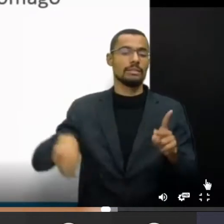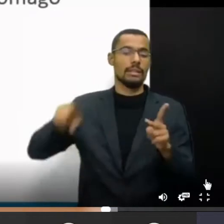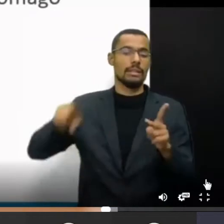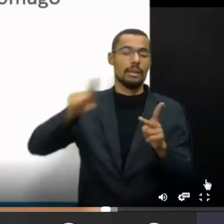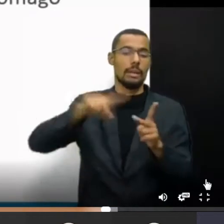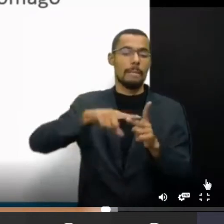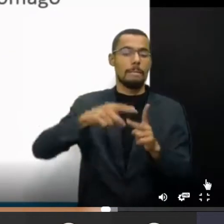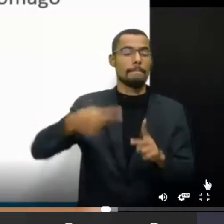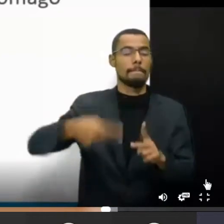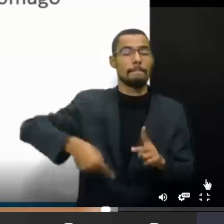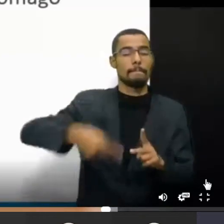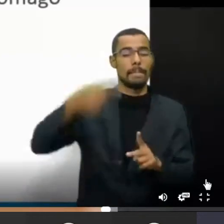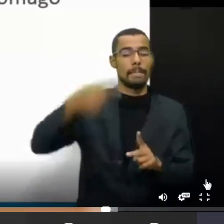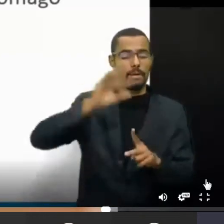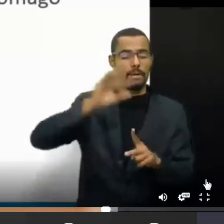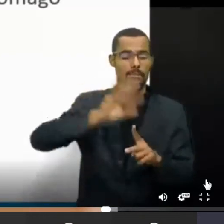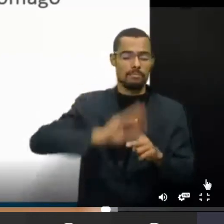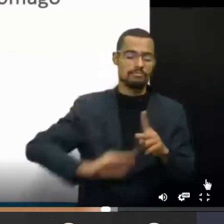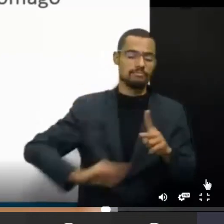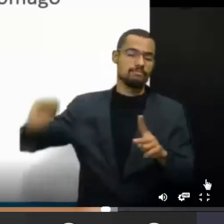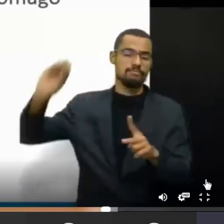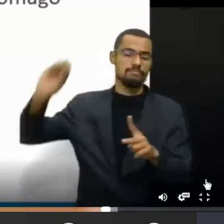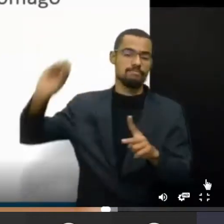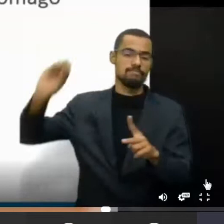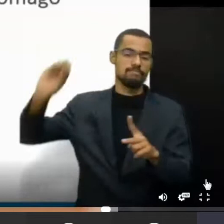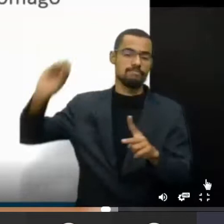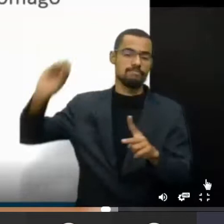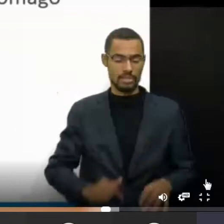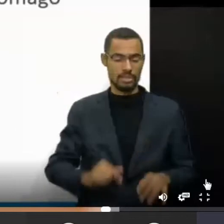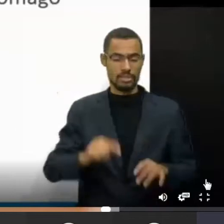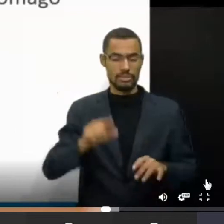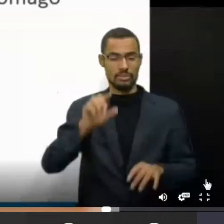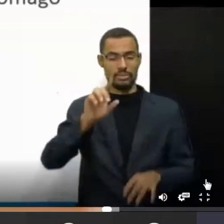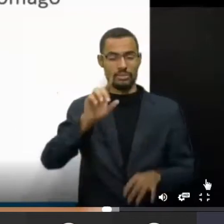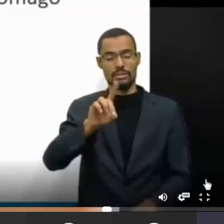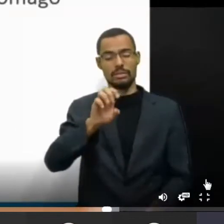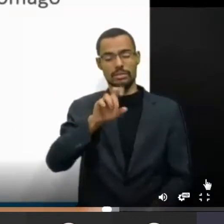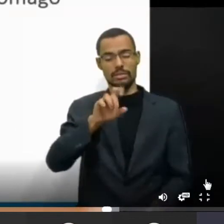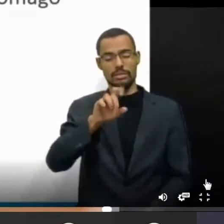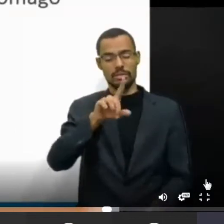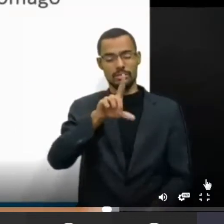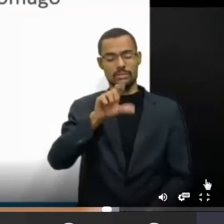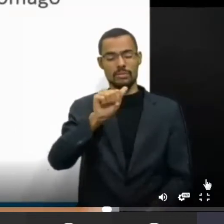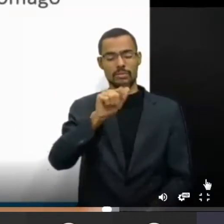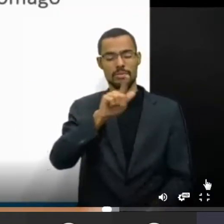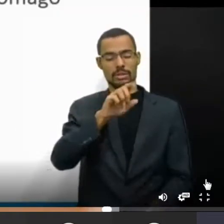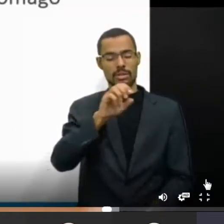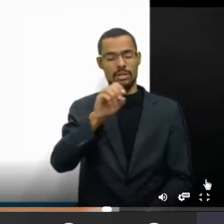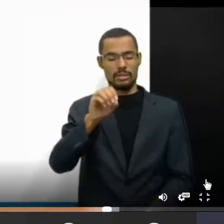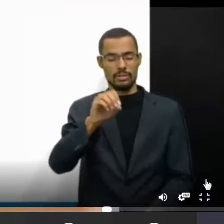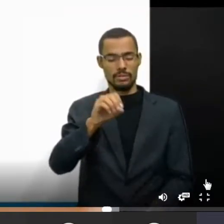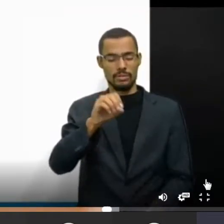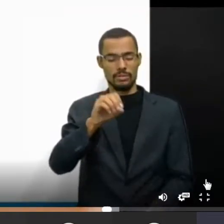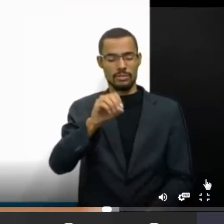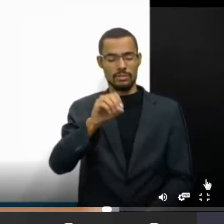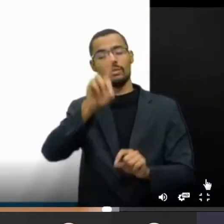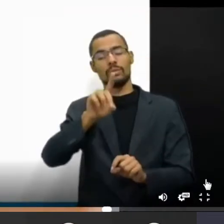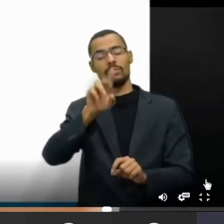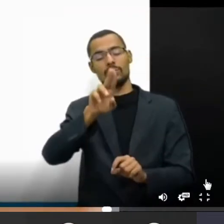a primeira porção do intestino delgado, que é o duodeno. Então, para